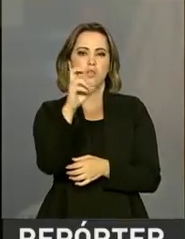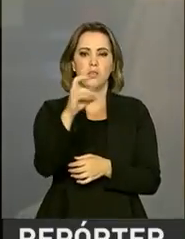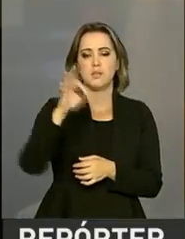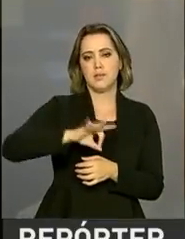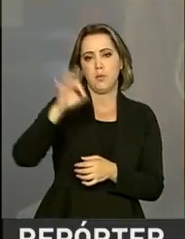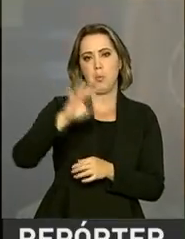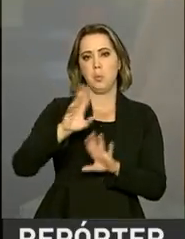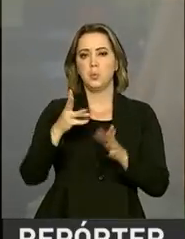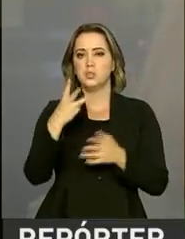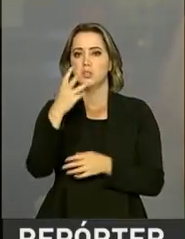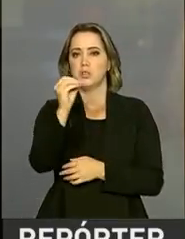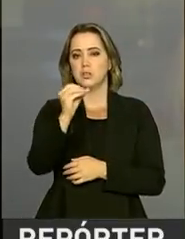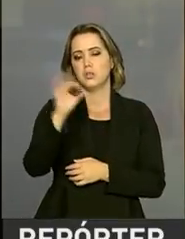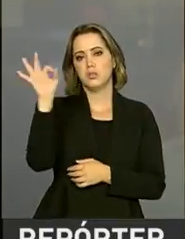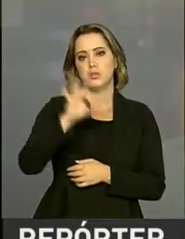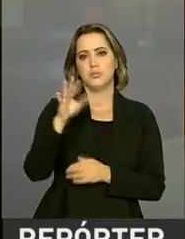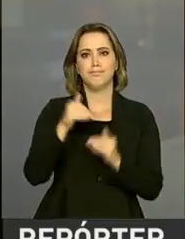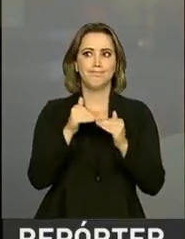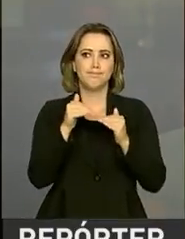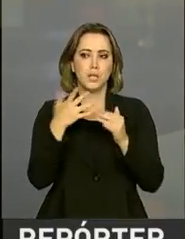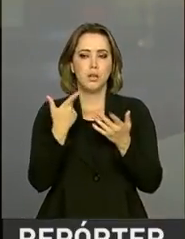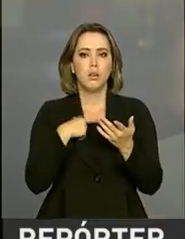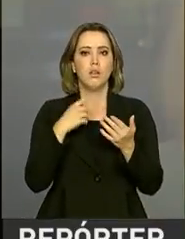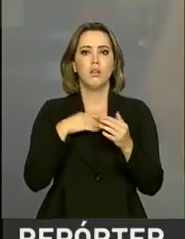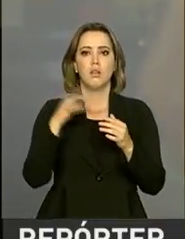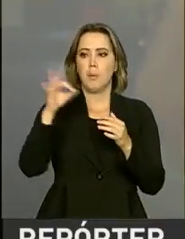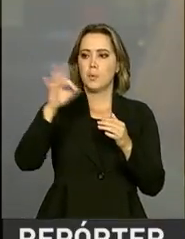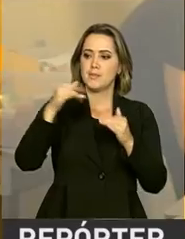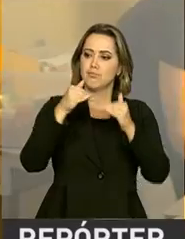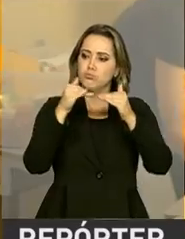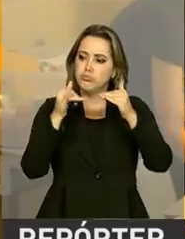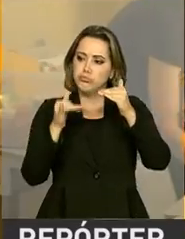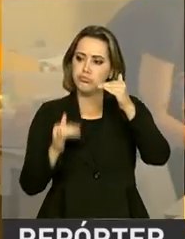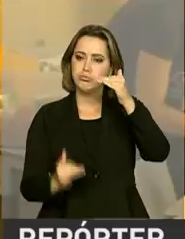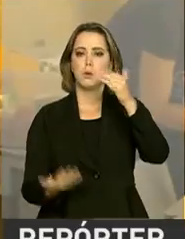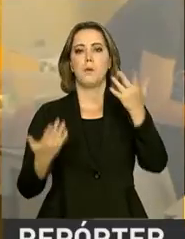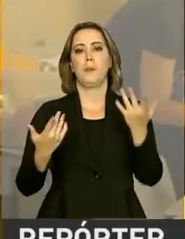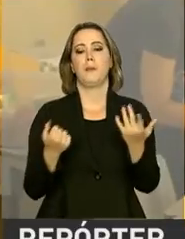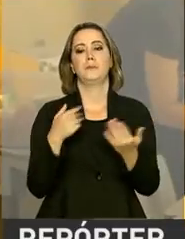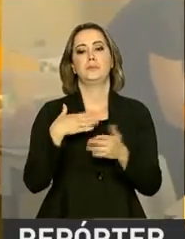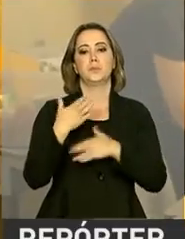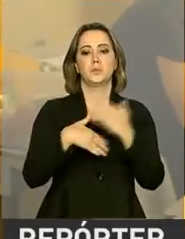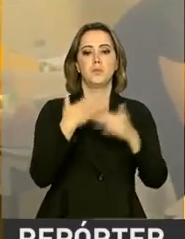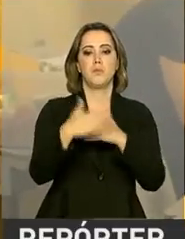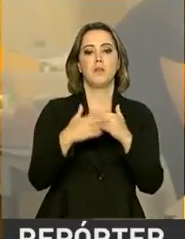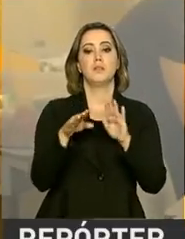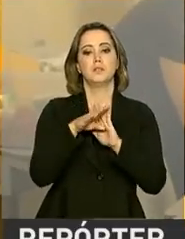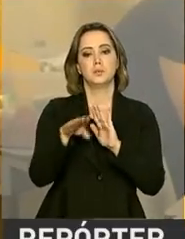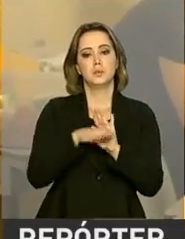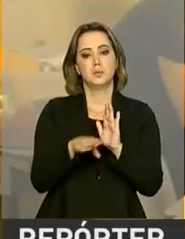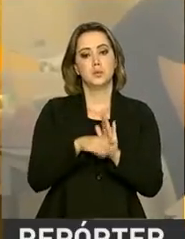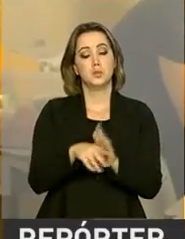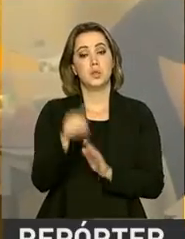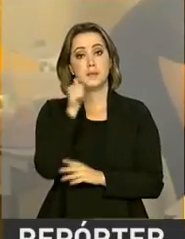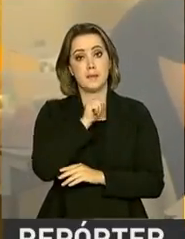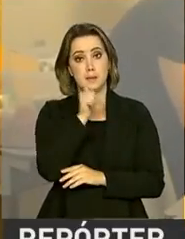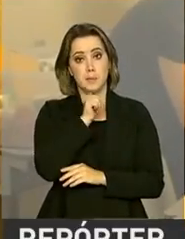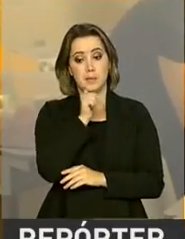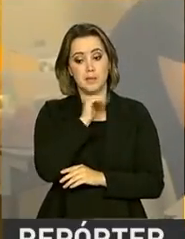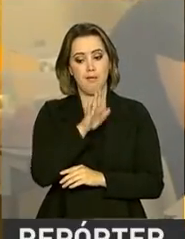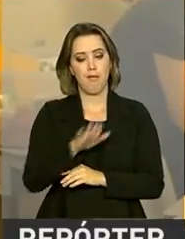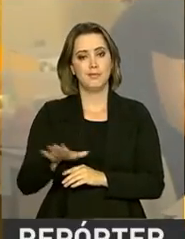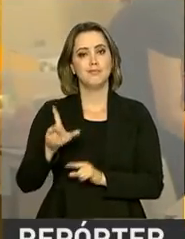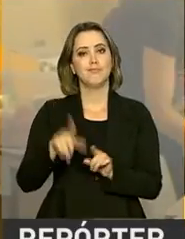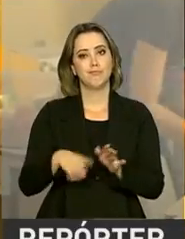área, se a gente vai para as engenharias, é muito menos, é muito menor esse número. Desenvolvendo esse projeto, as meninas realmente passam a se interessar mais pela área